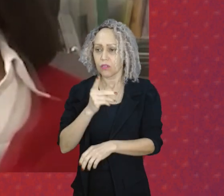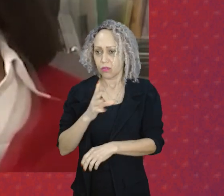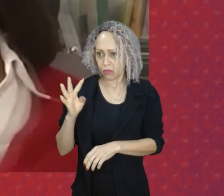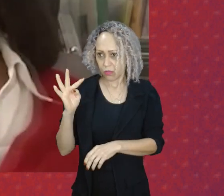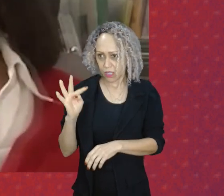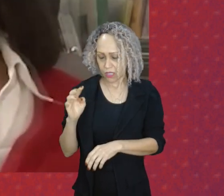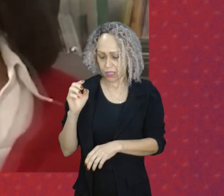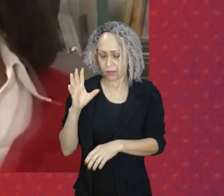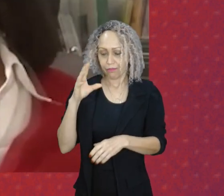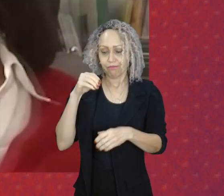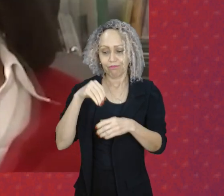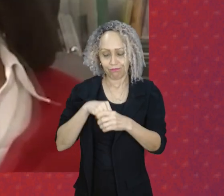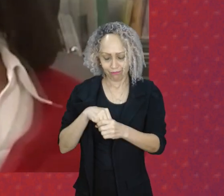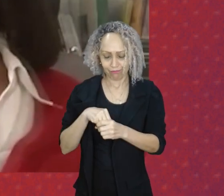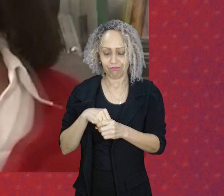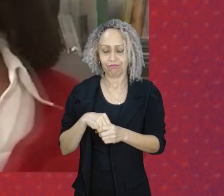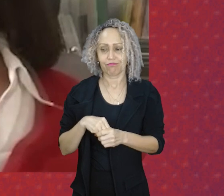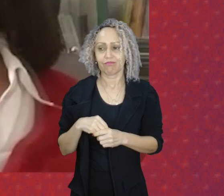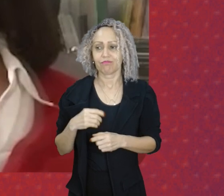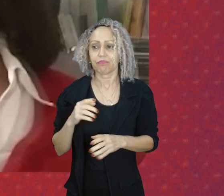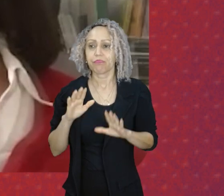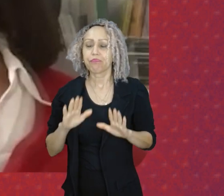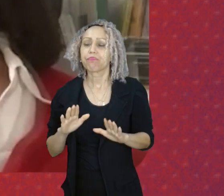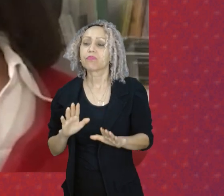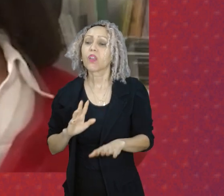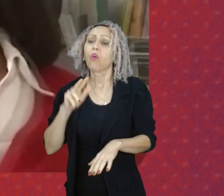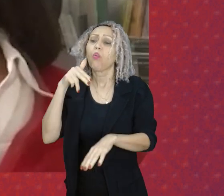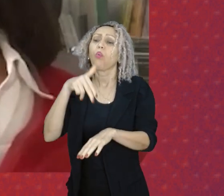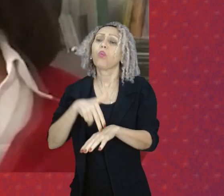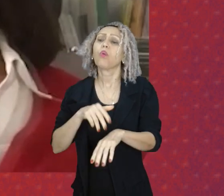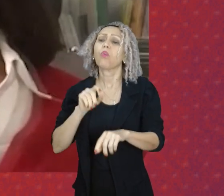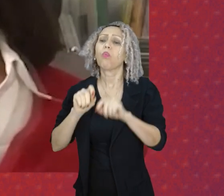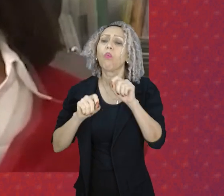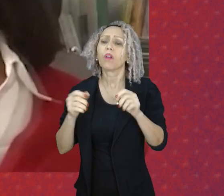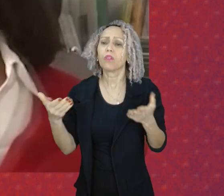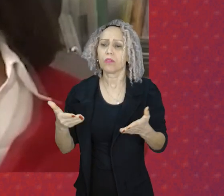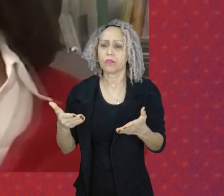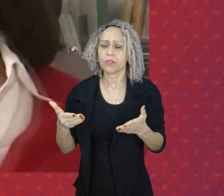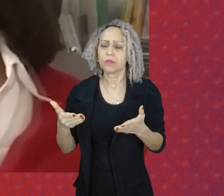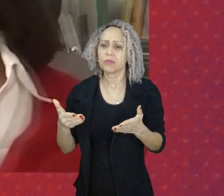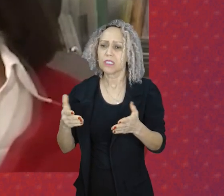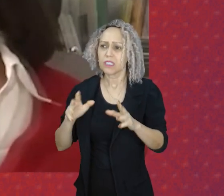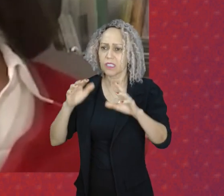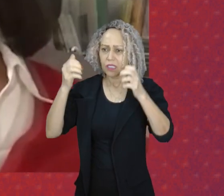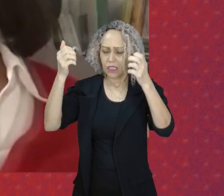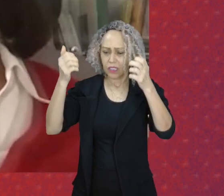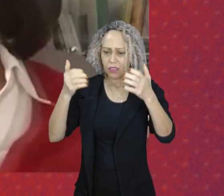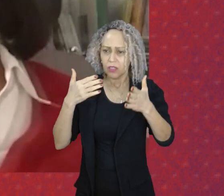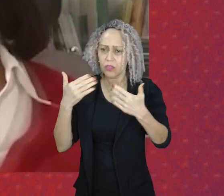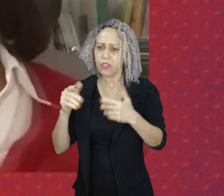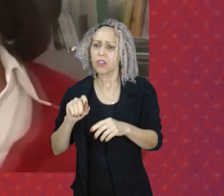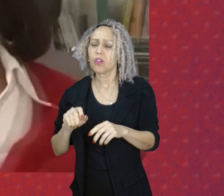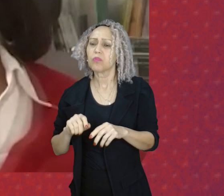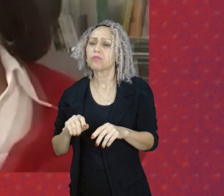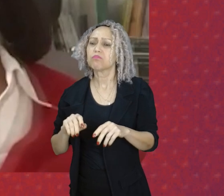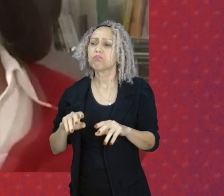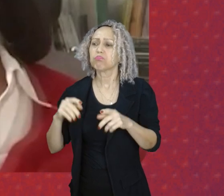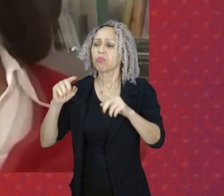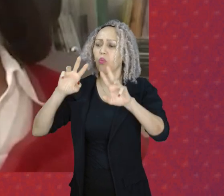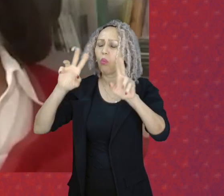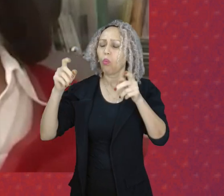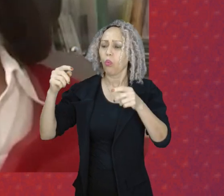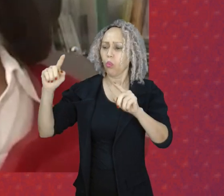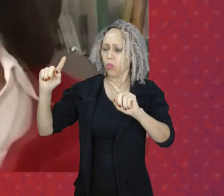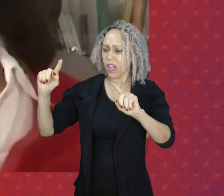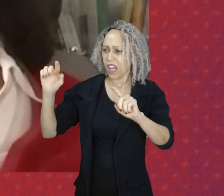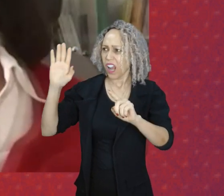hoje estou aqui para conversar com vocês sobre os desafios das candidatas eleitas a